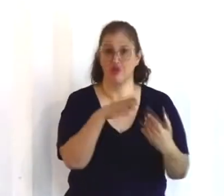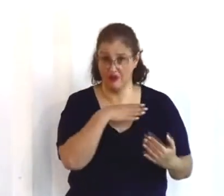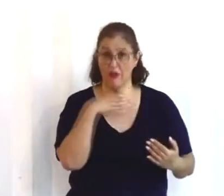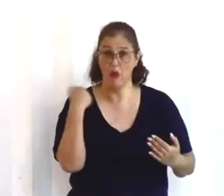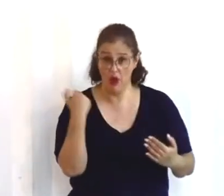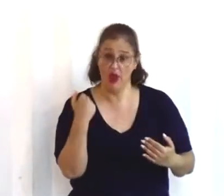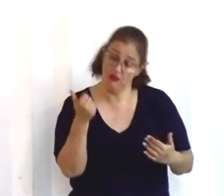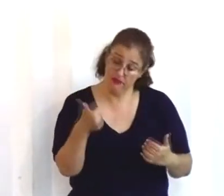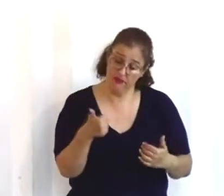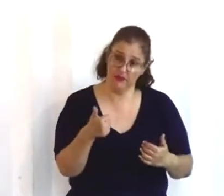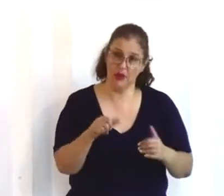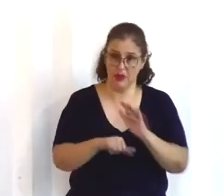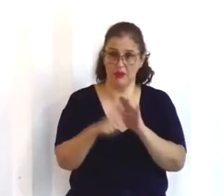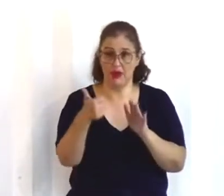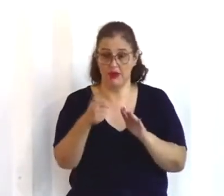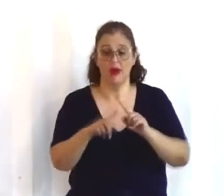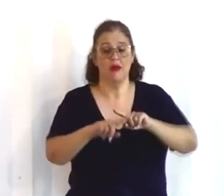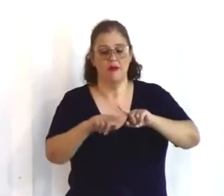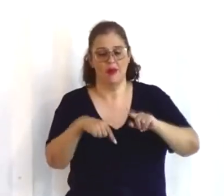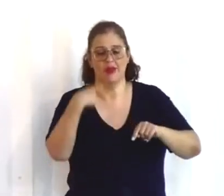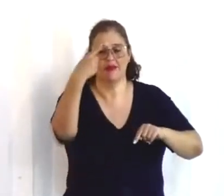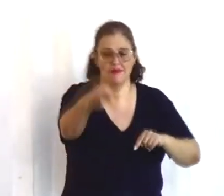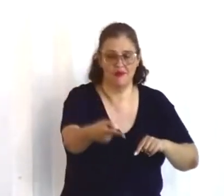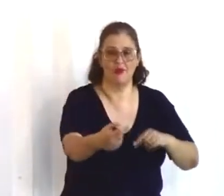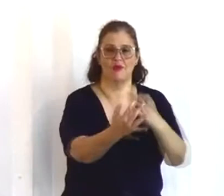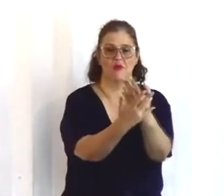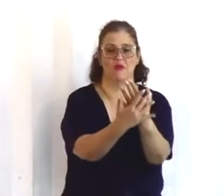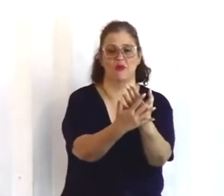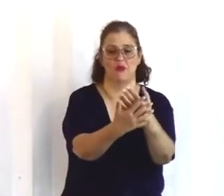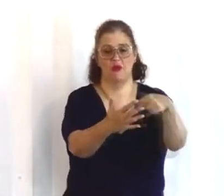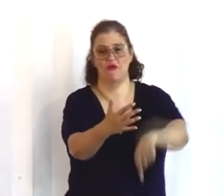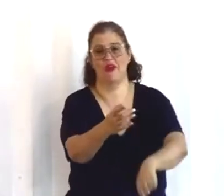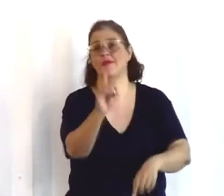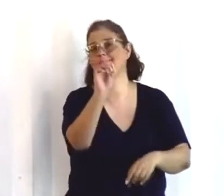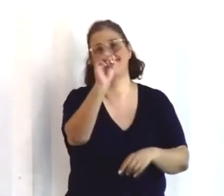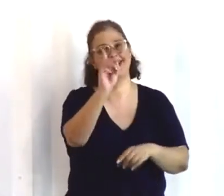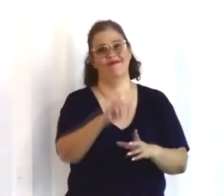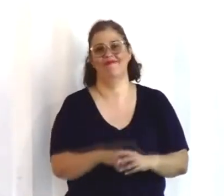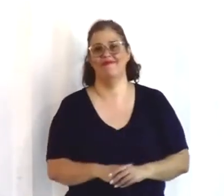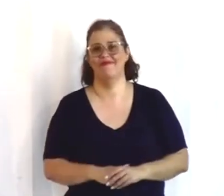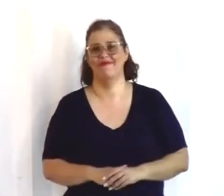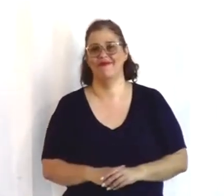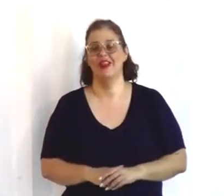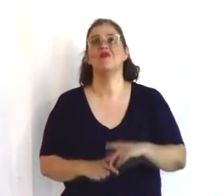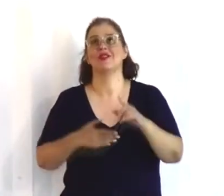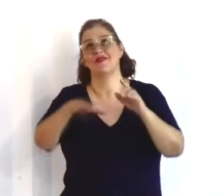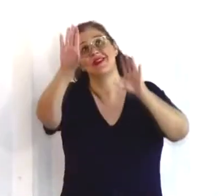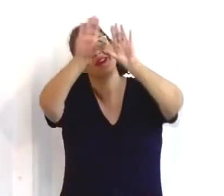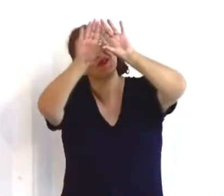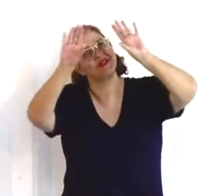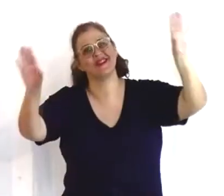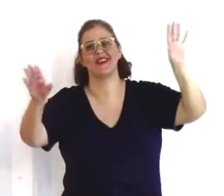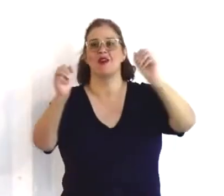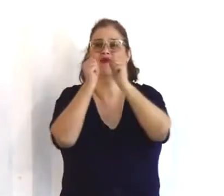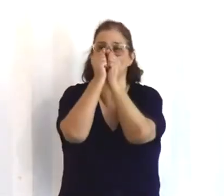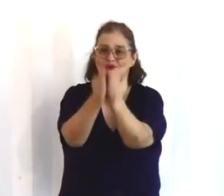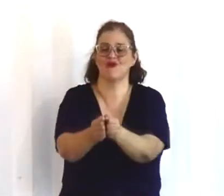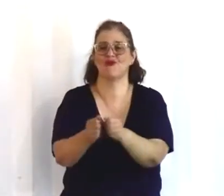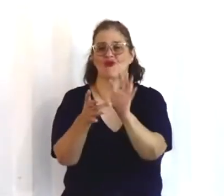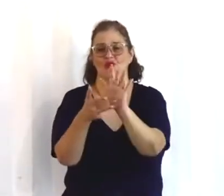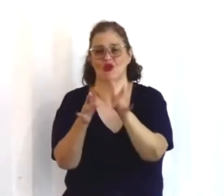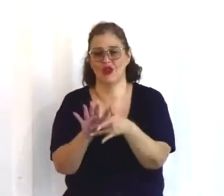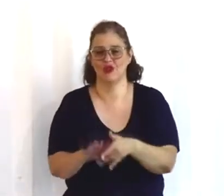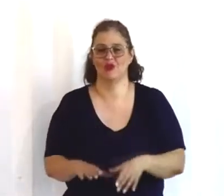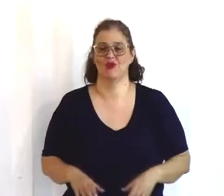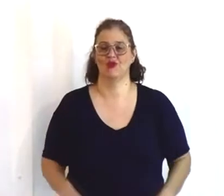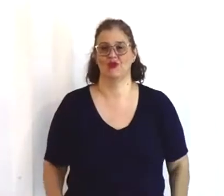segunda morte, é porque você estará nas festas das bodas do Cordeiro. O vencedor de nenhum modo sofrerá dano da